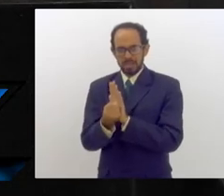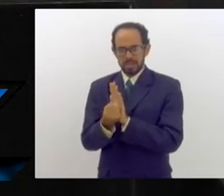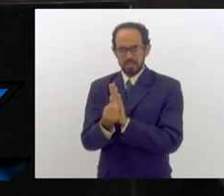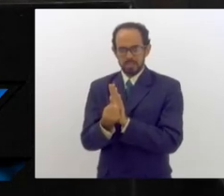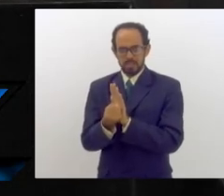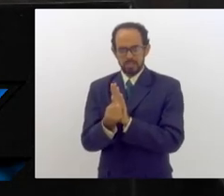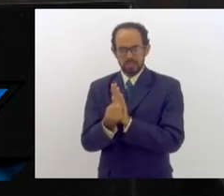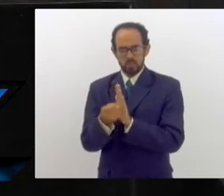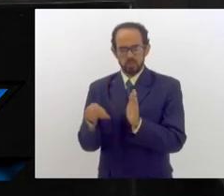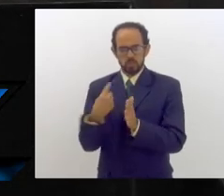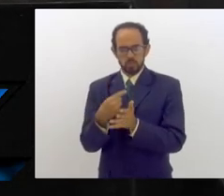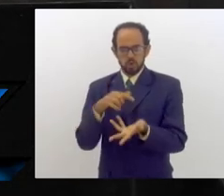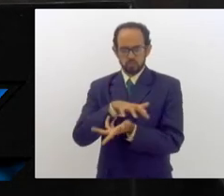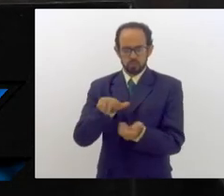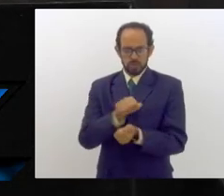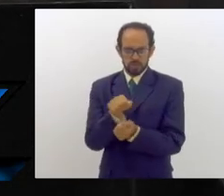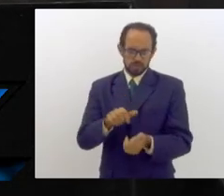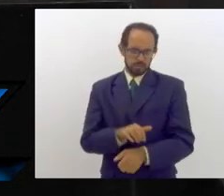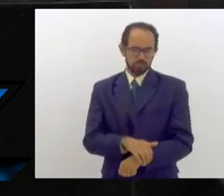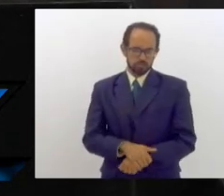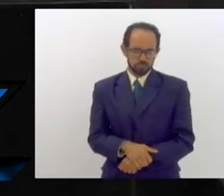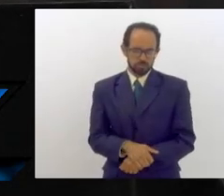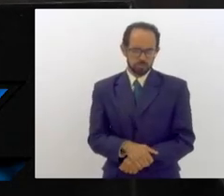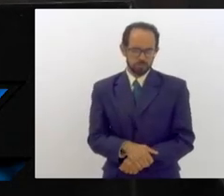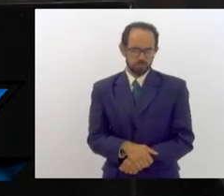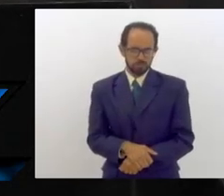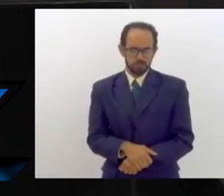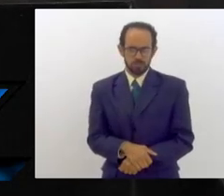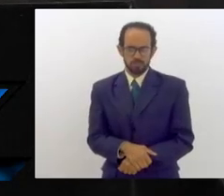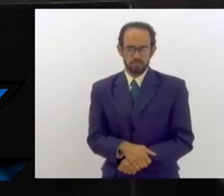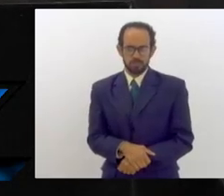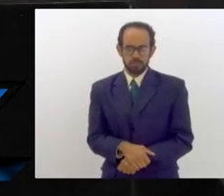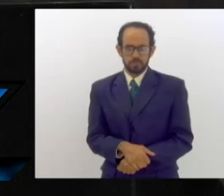o nosso planeta a divisão era